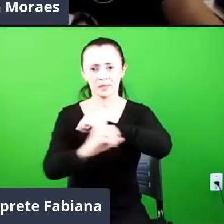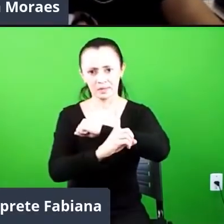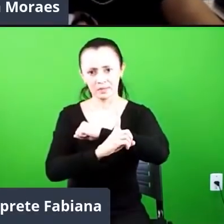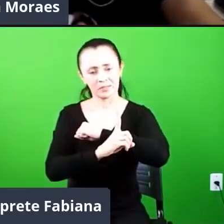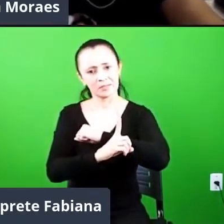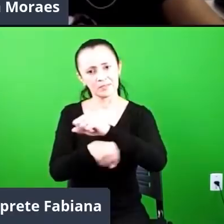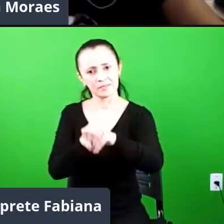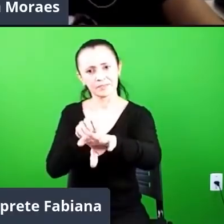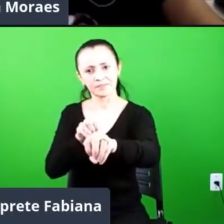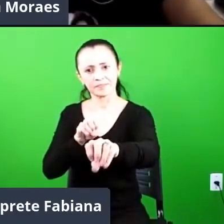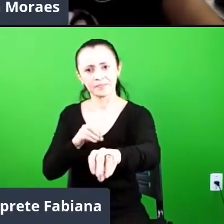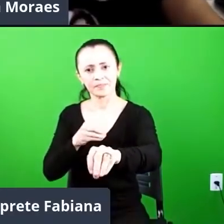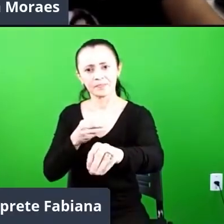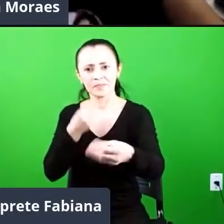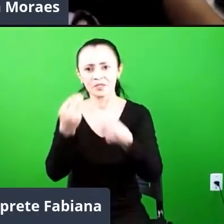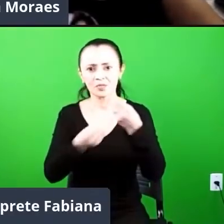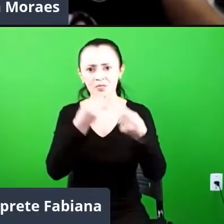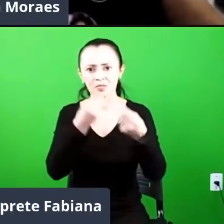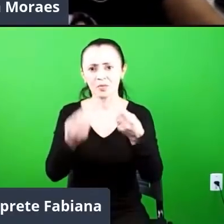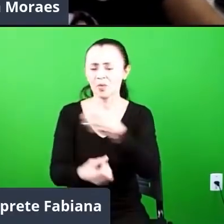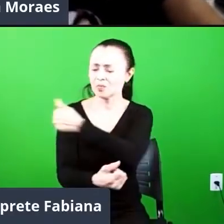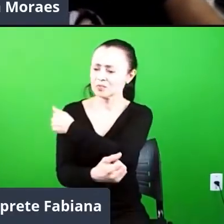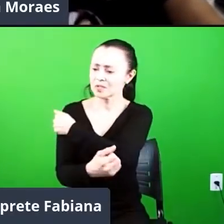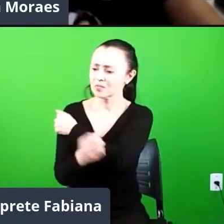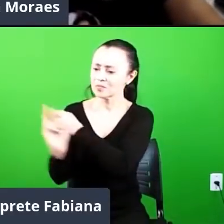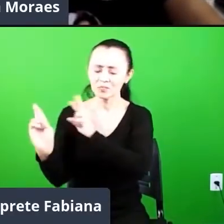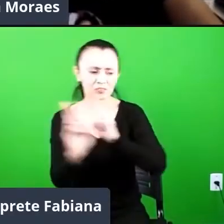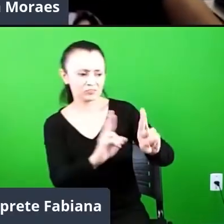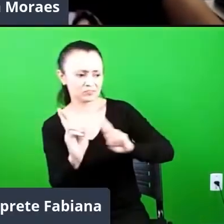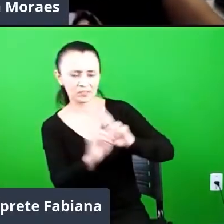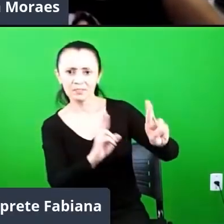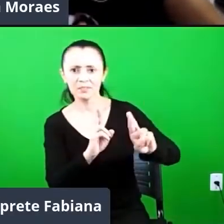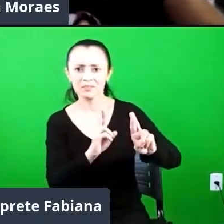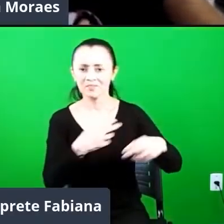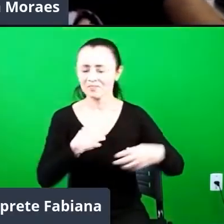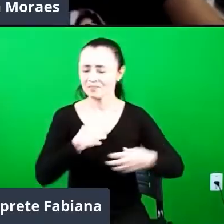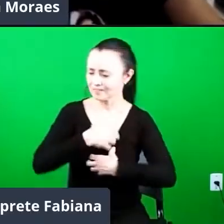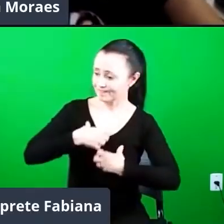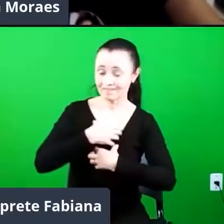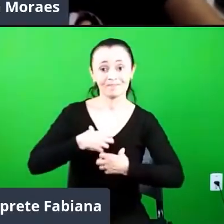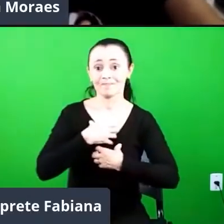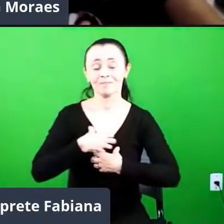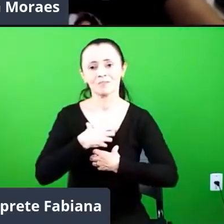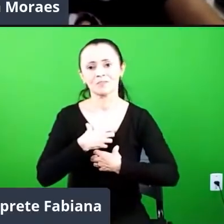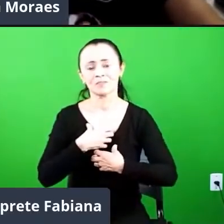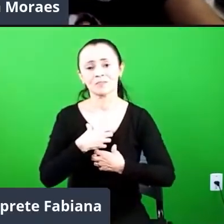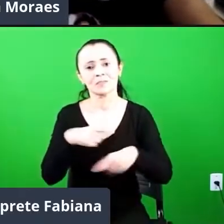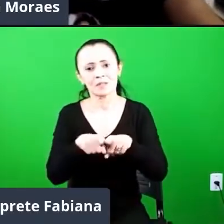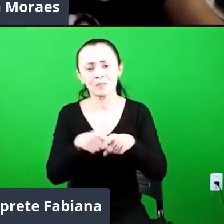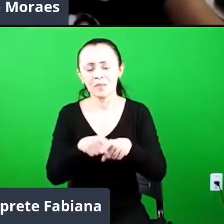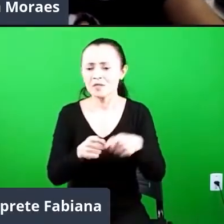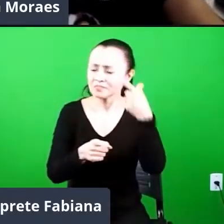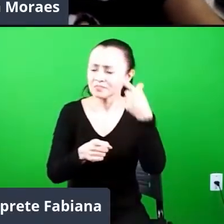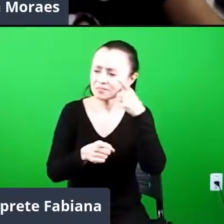como que está, né, a devolutiva, as suas angústias, né, aquelas conquistas também. Conta, assim, para nós